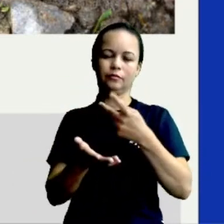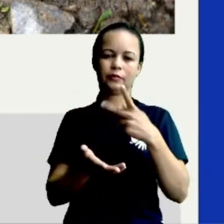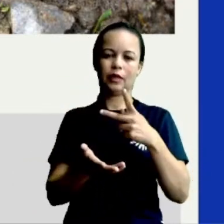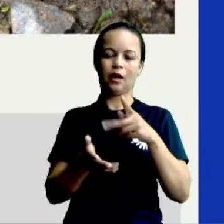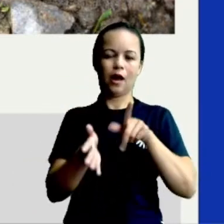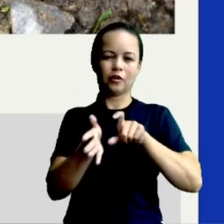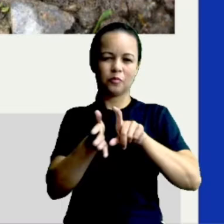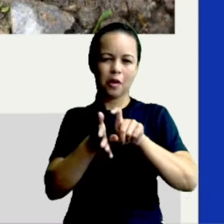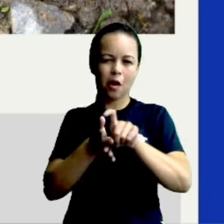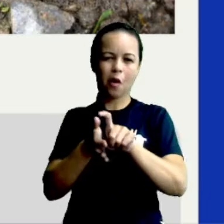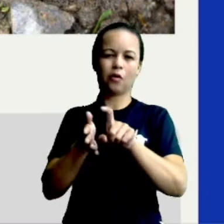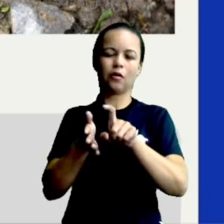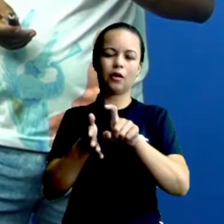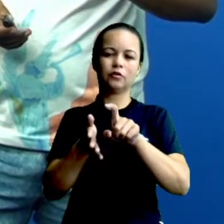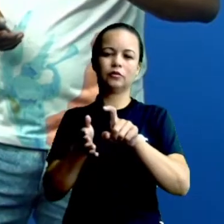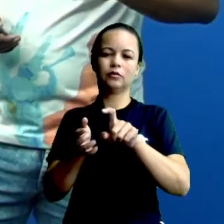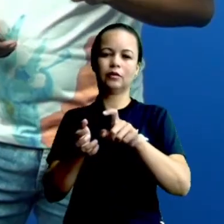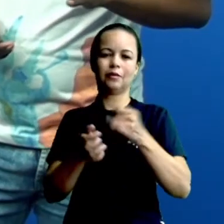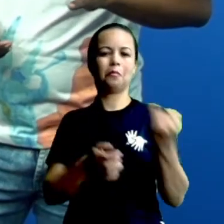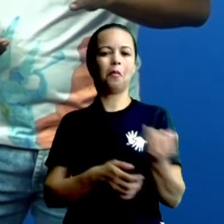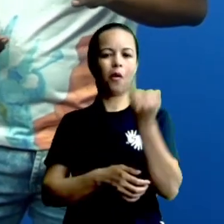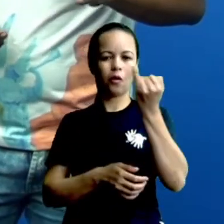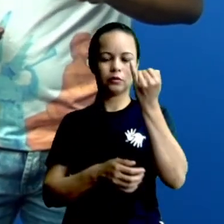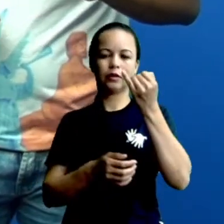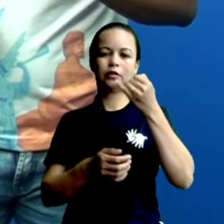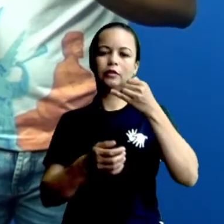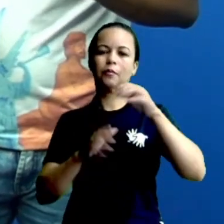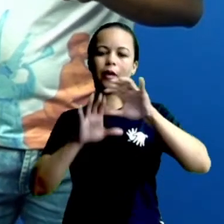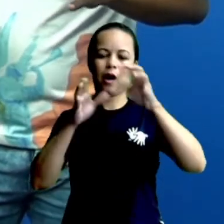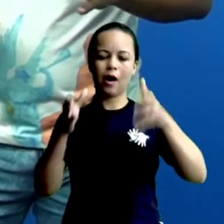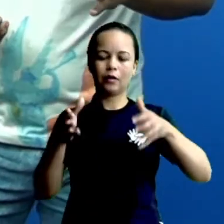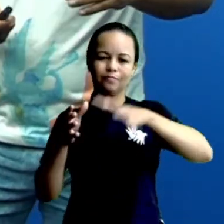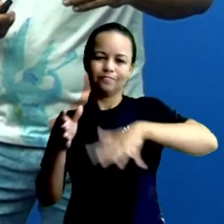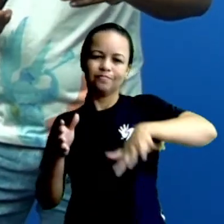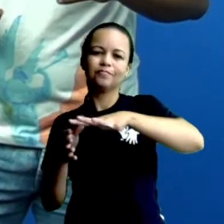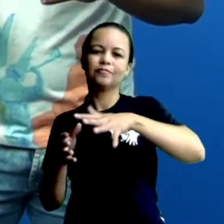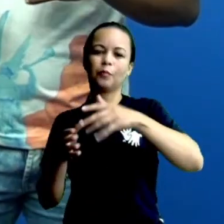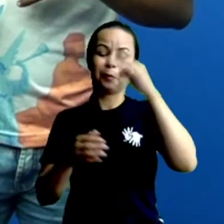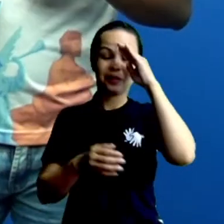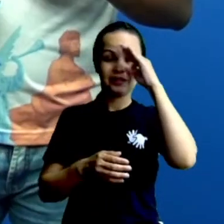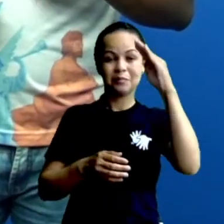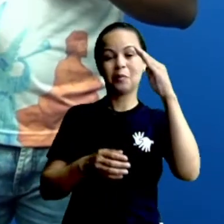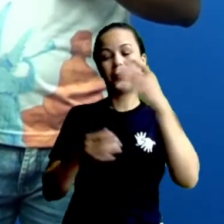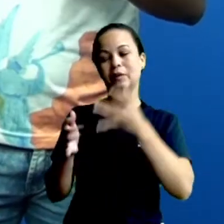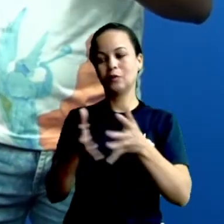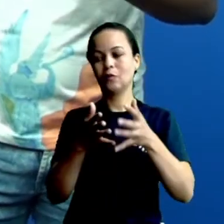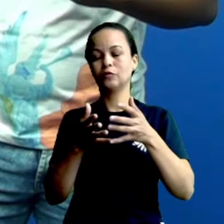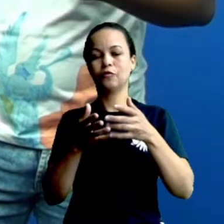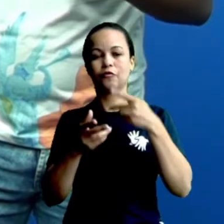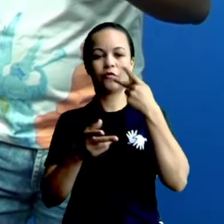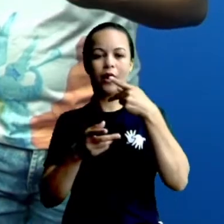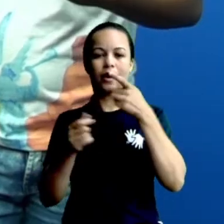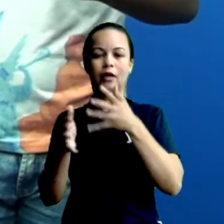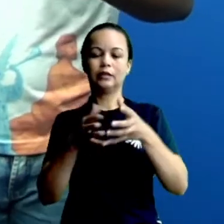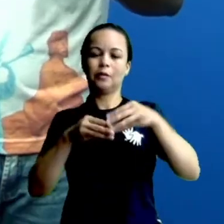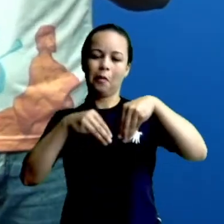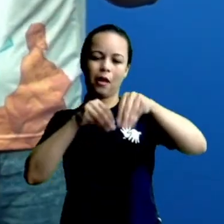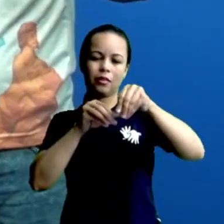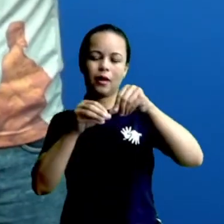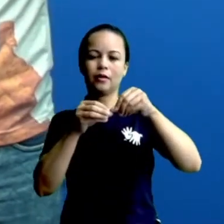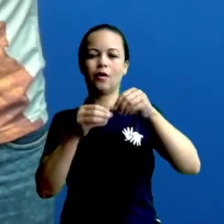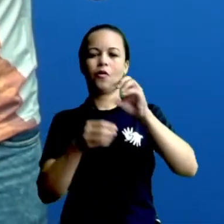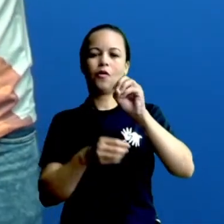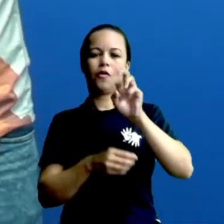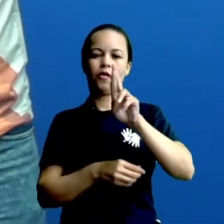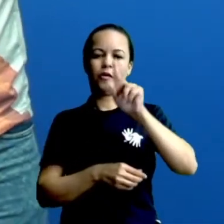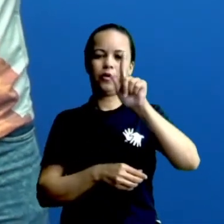As minhocas são seres muito importantes para o meio ambiente, principalmente quando se trata na produção de matéria orgânica que serve